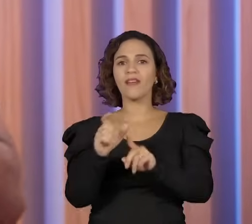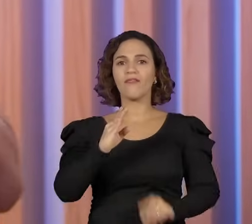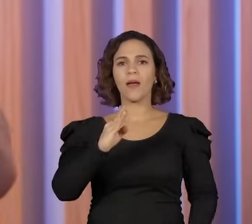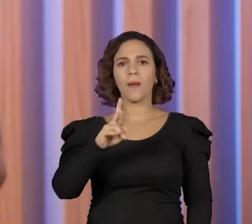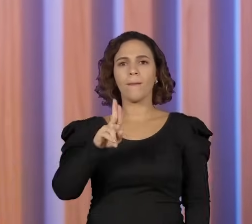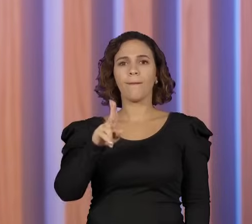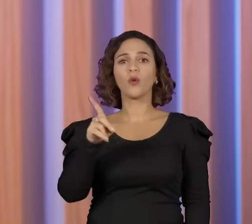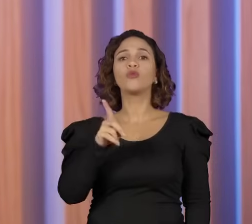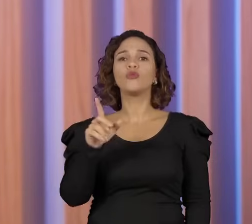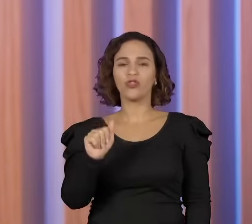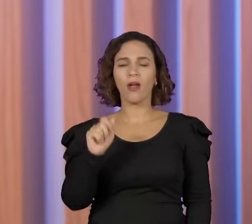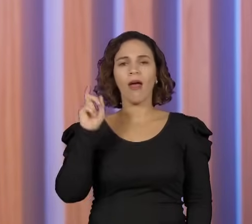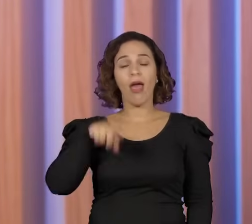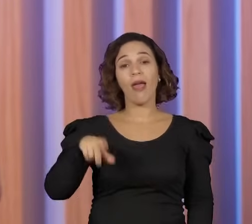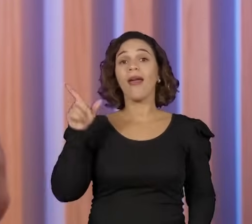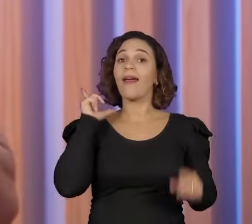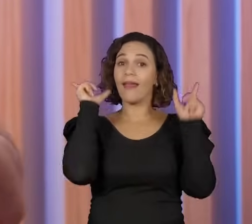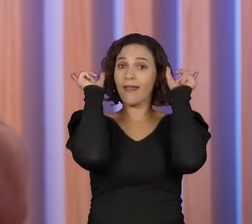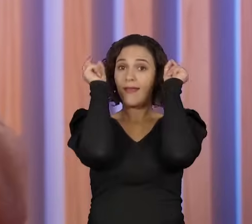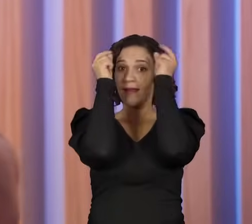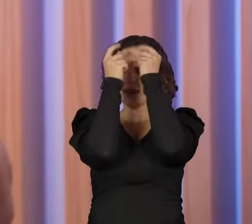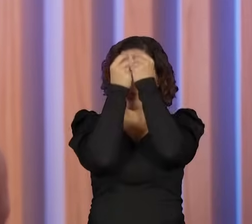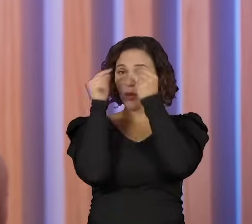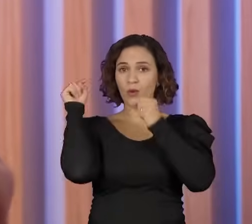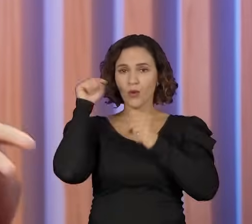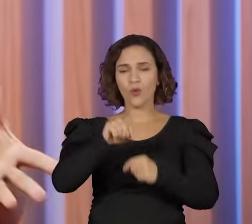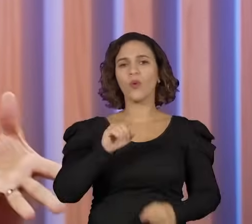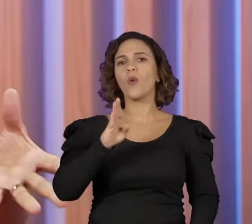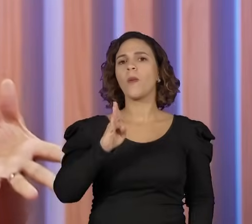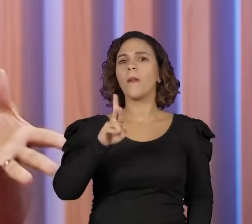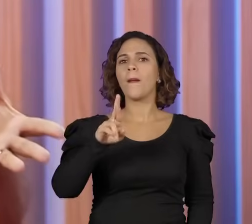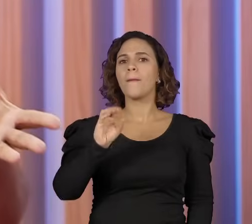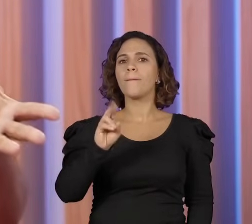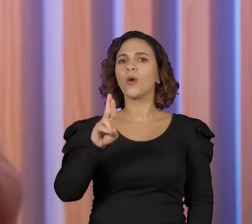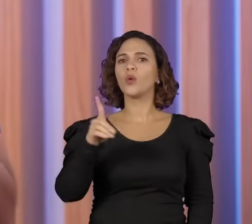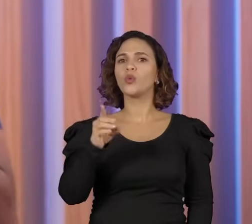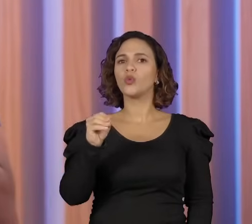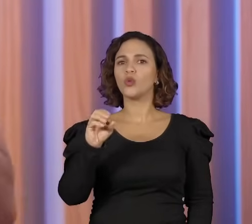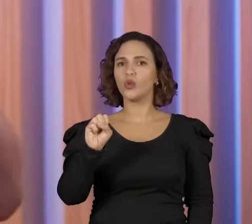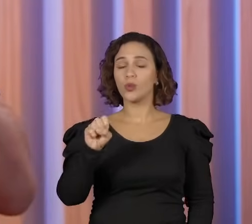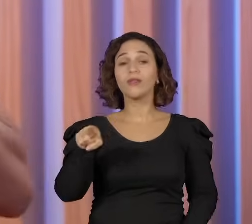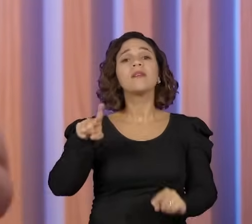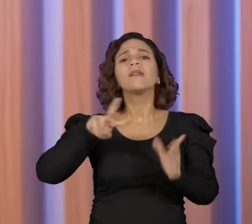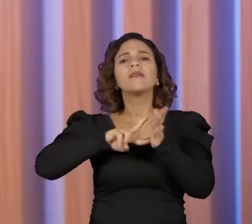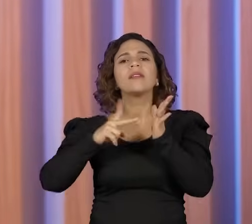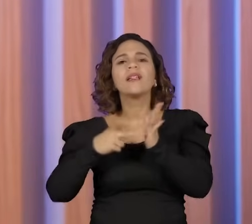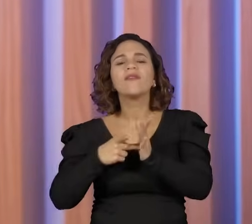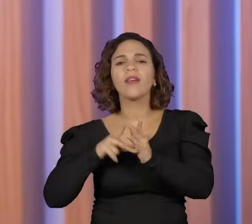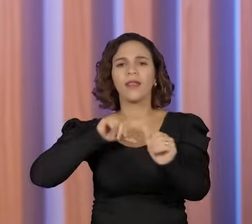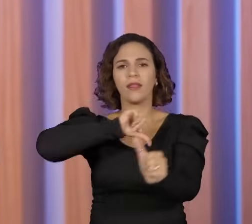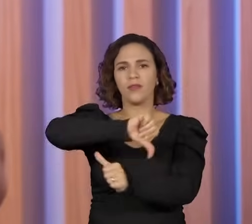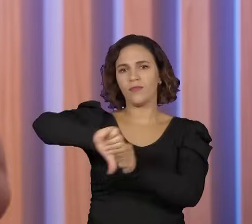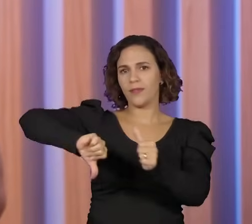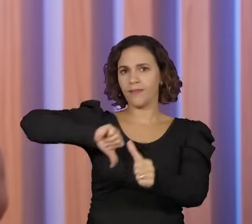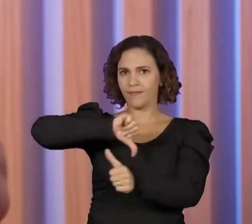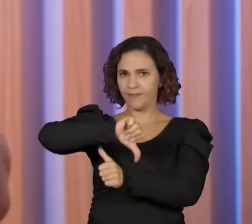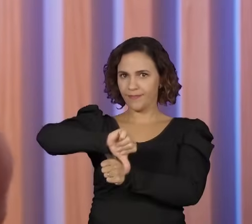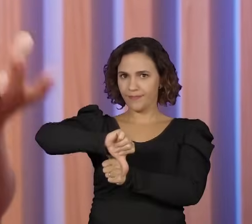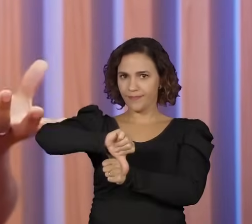bruxa? Brouxos, do grego, é transformar. Tá? Então,